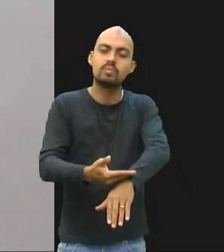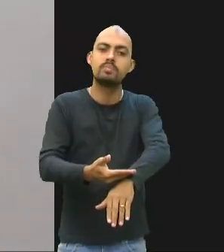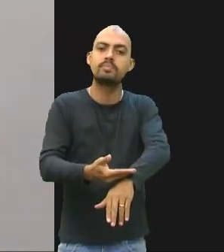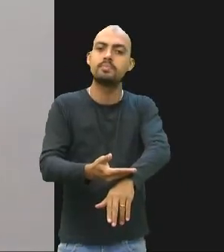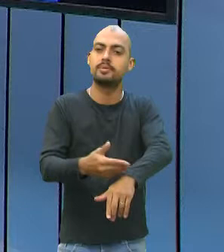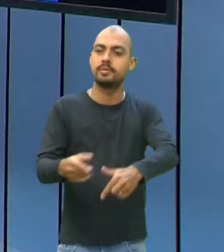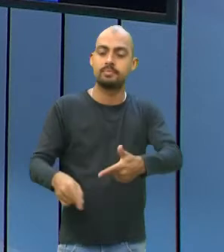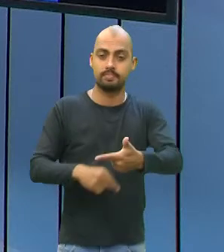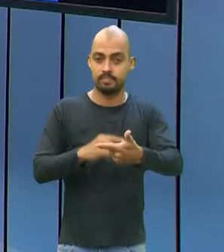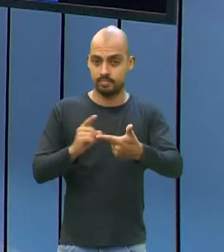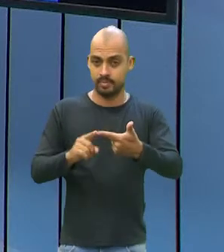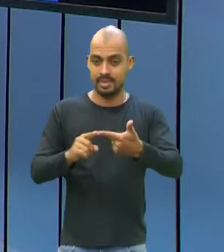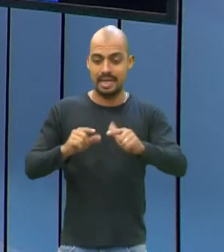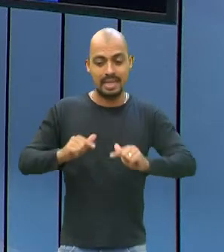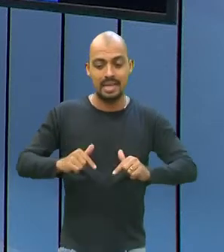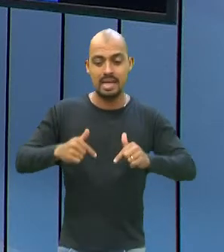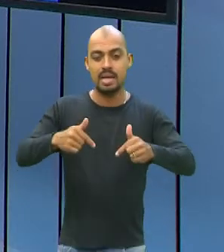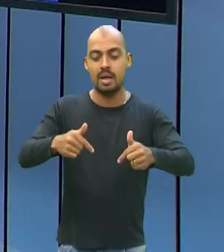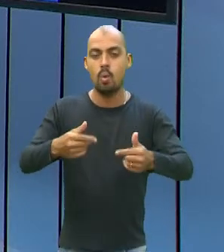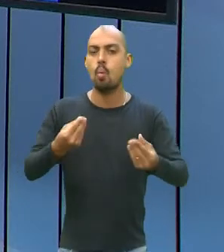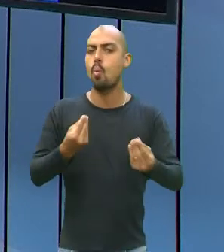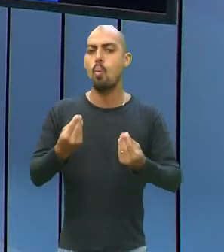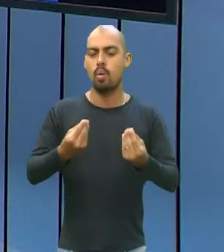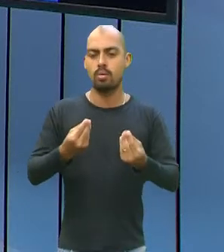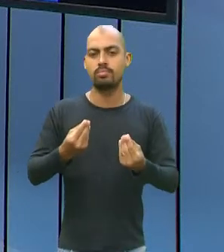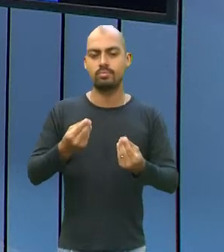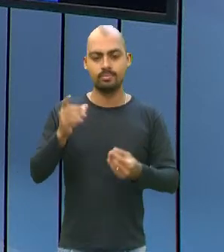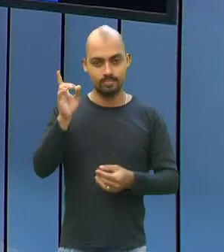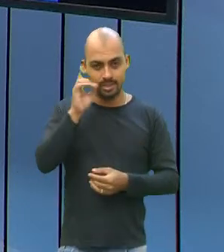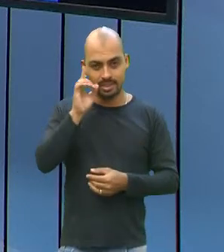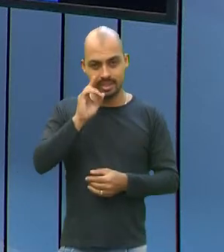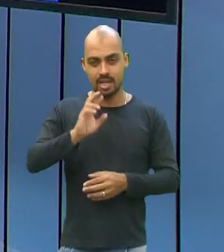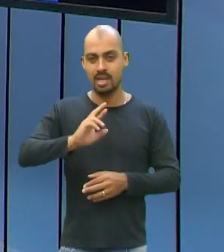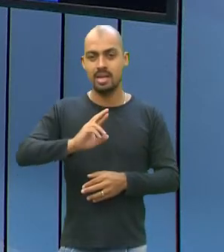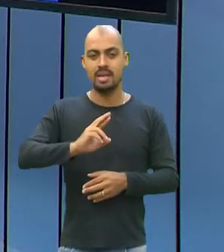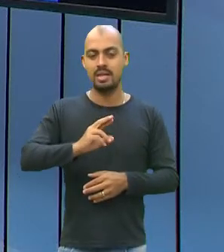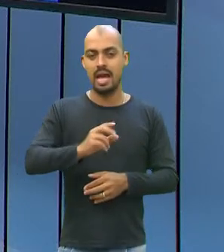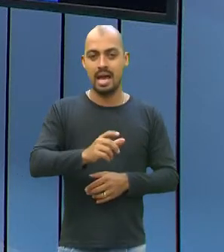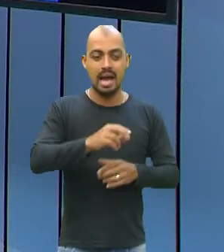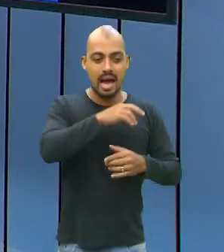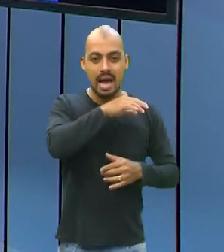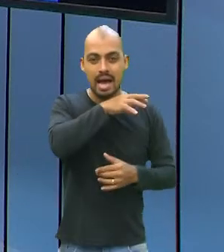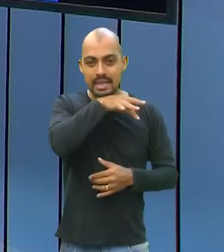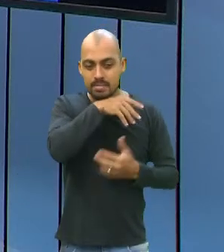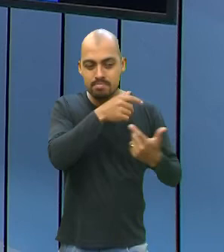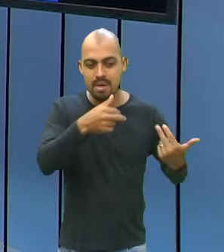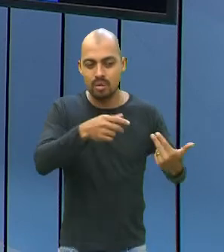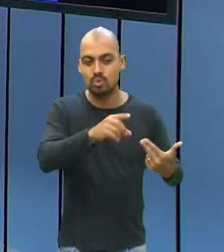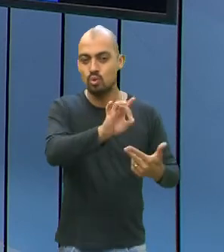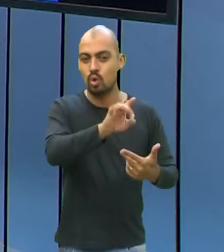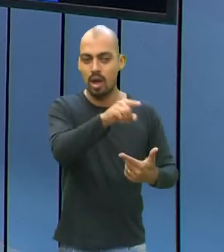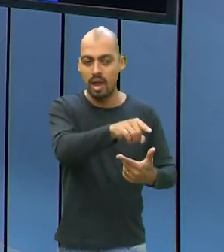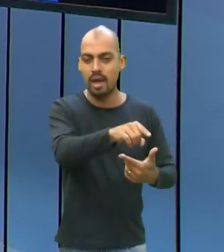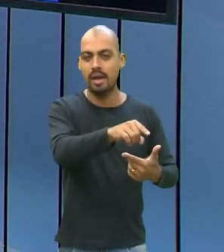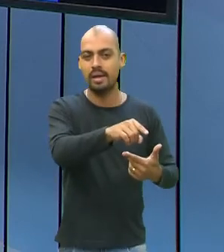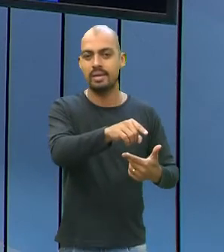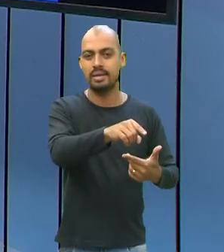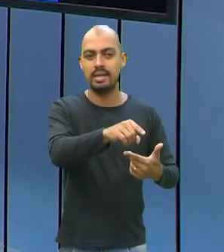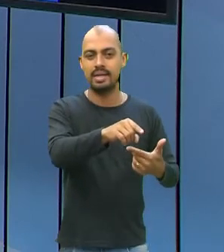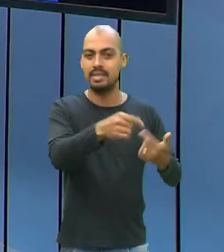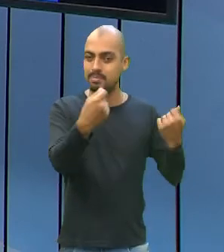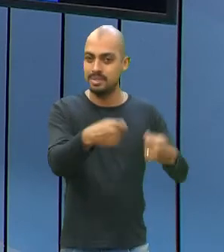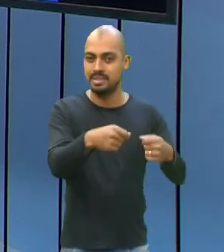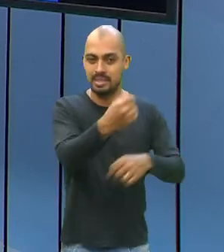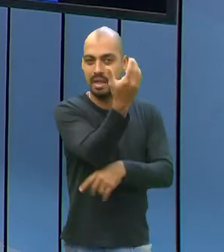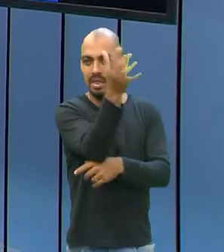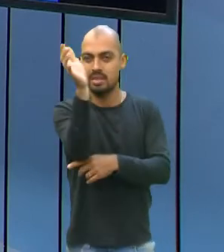que pensar de como agir no nosso dia a dia, porque assim, não é só os animais que dependem daquele bioma,